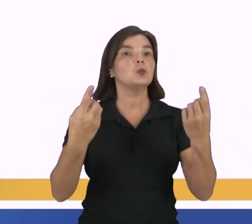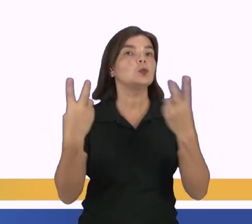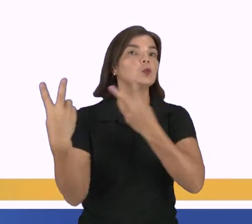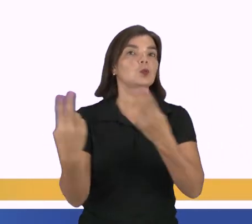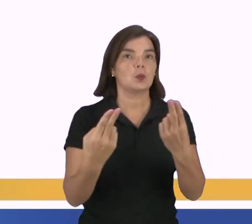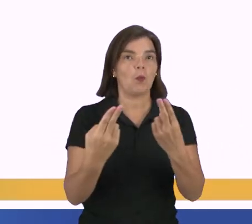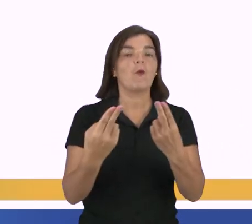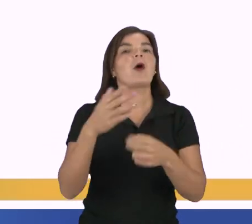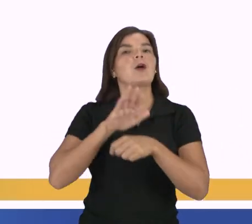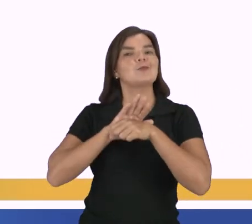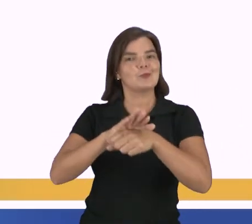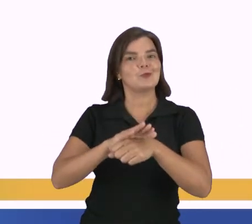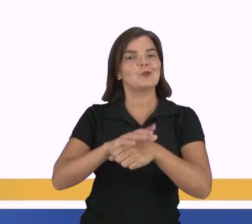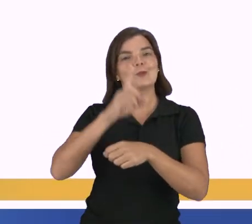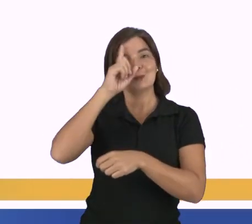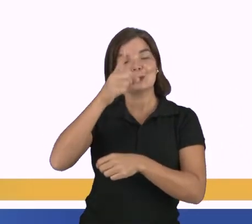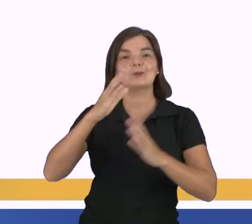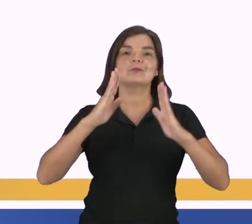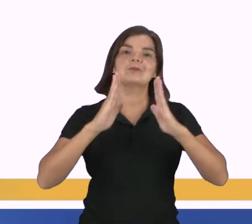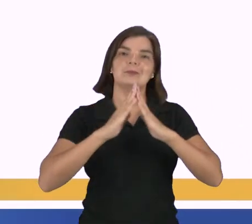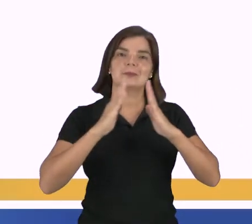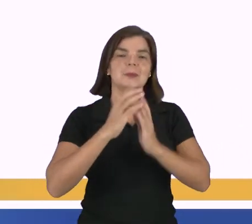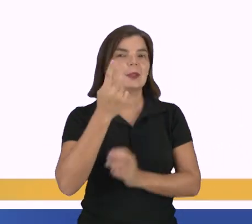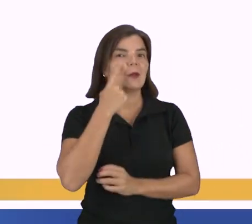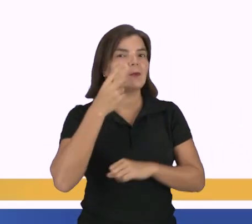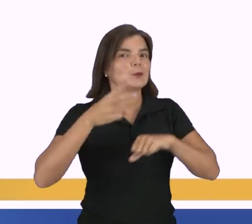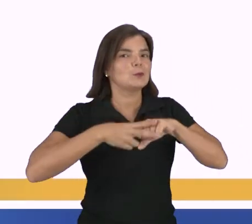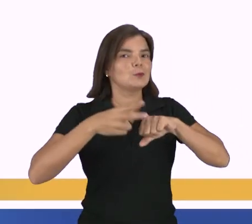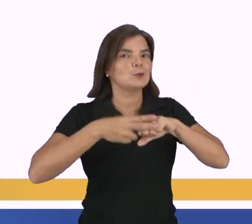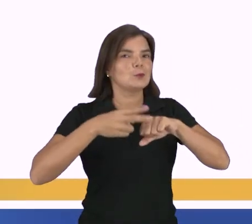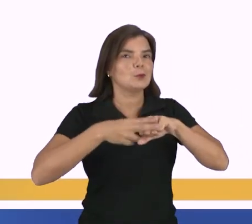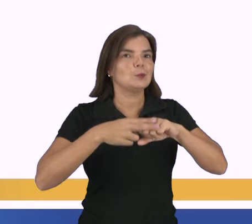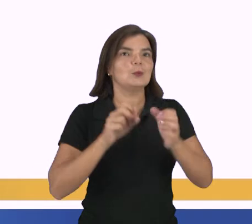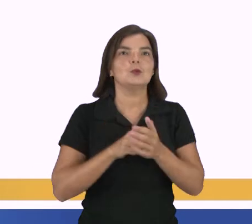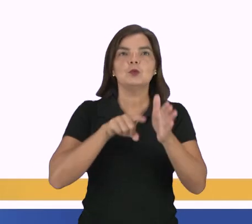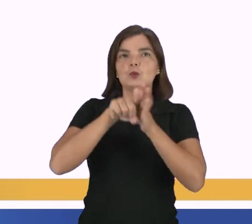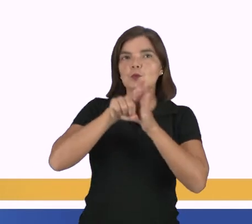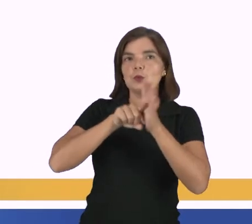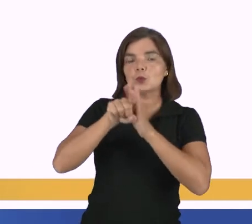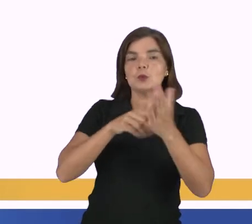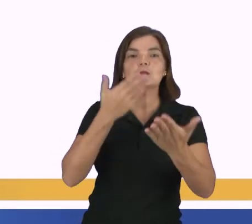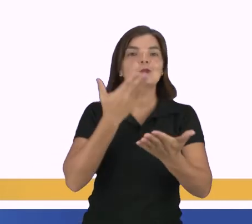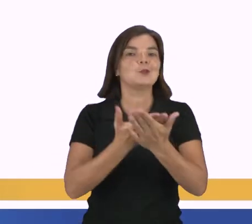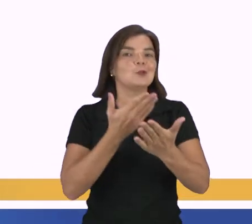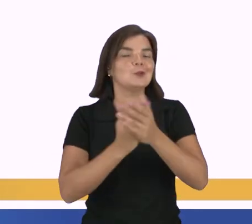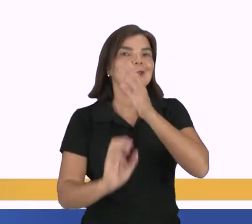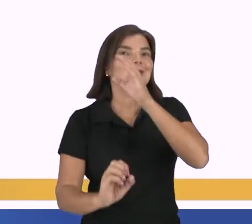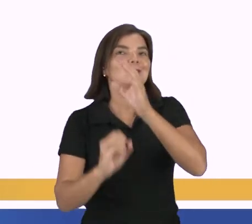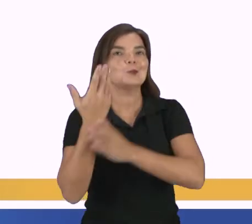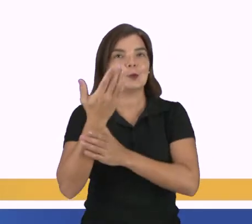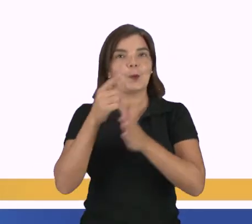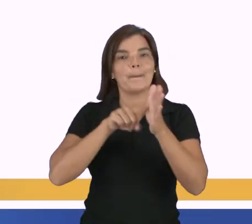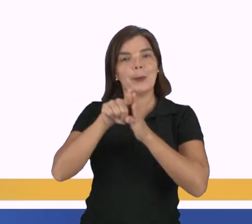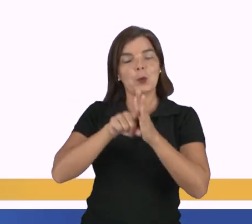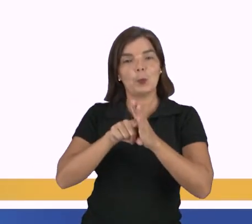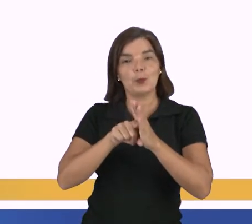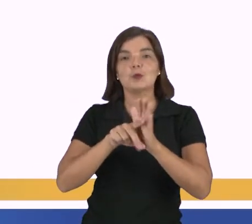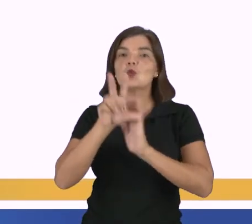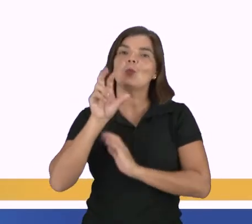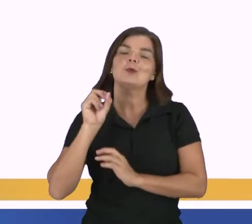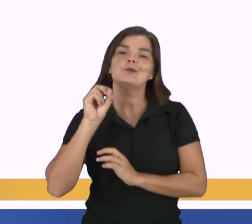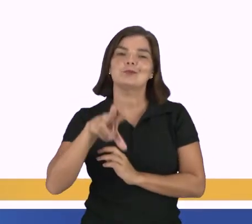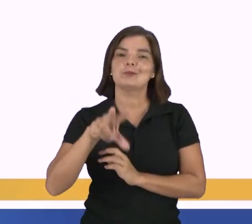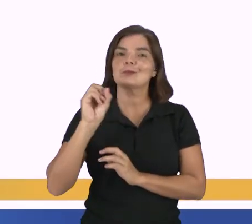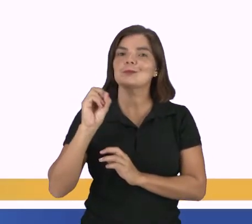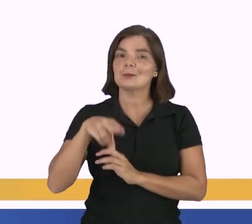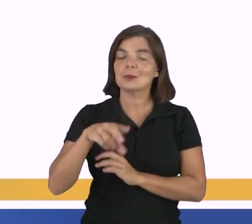casa. Tá vendo o verbo marcado ali? Os cientistas estão realizando pesquisas sobre o vírus. Vejam que esse